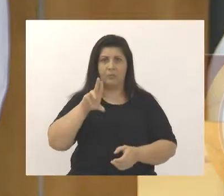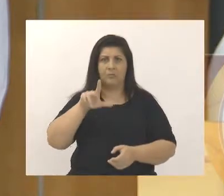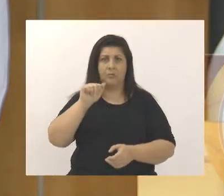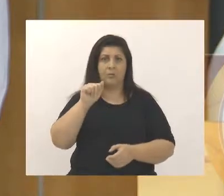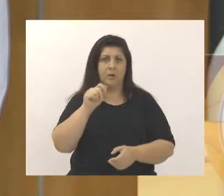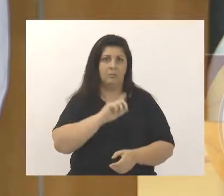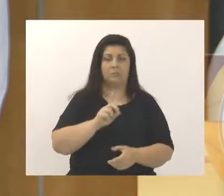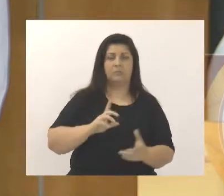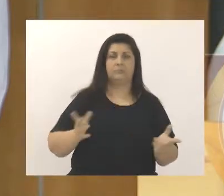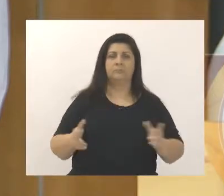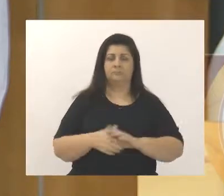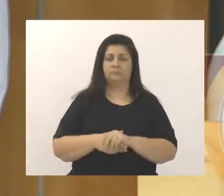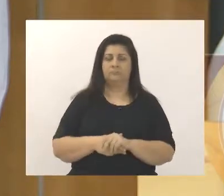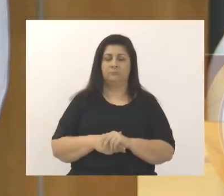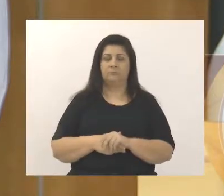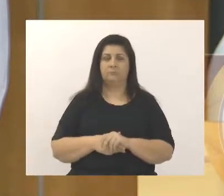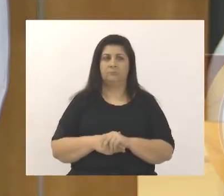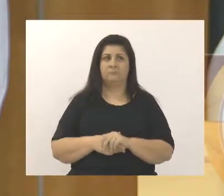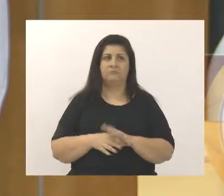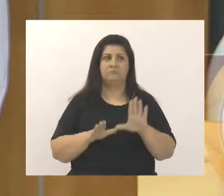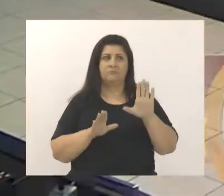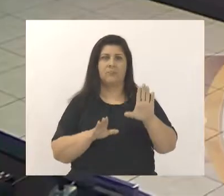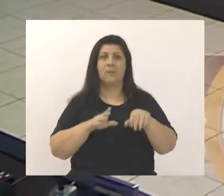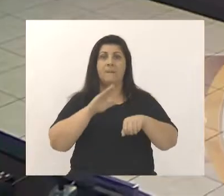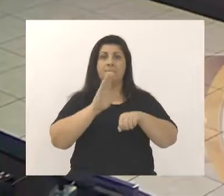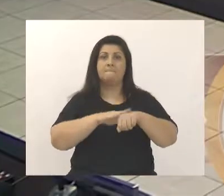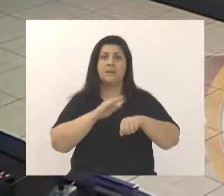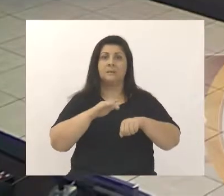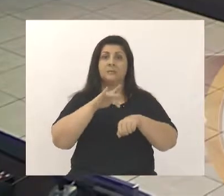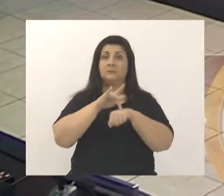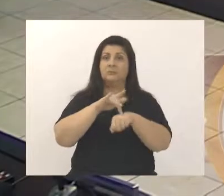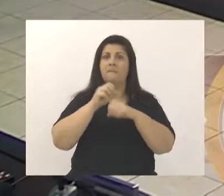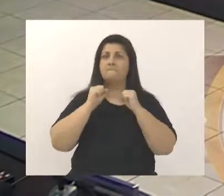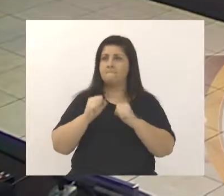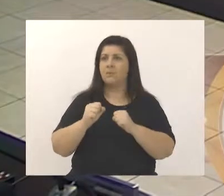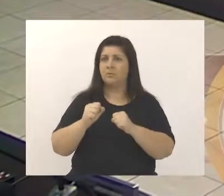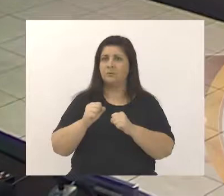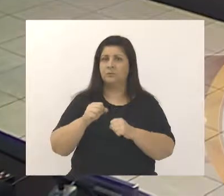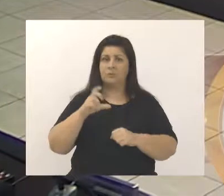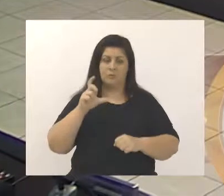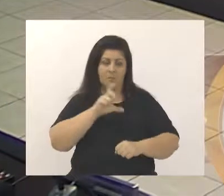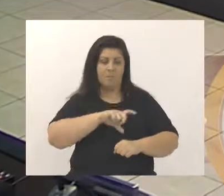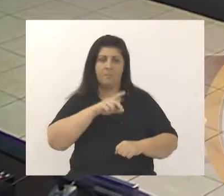não. E o mais absurdo é que ela pode no convênio e não pode no SUS escolher.